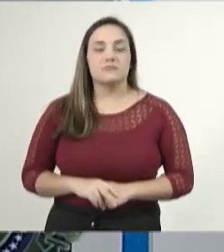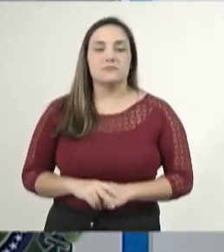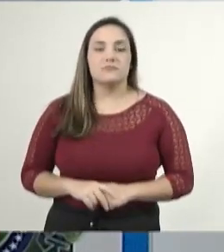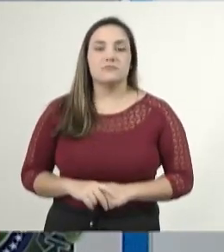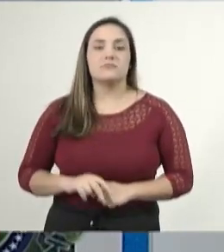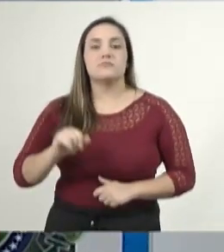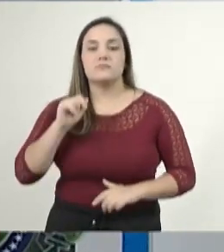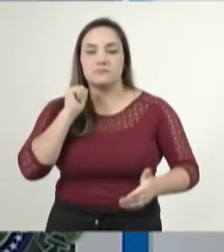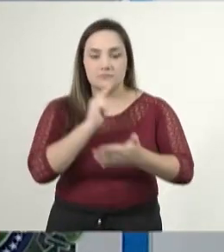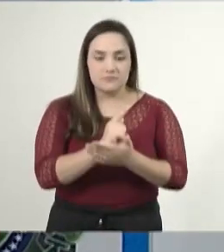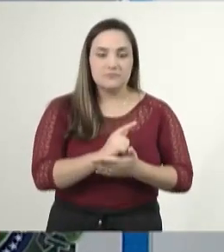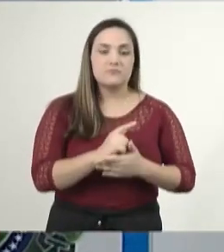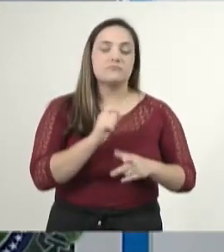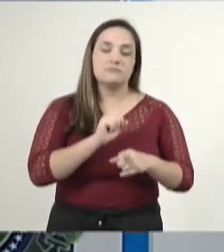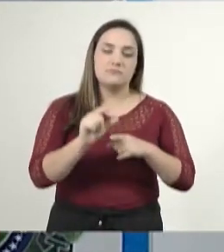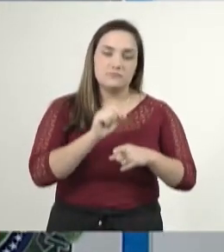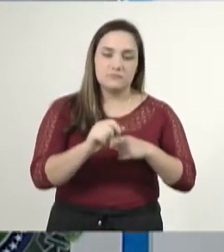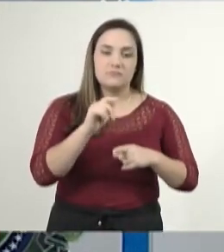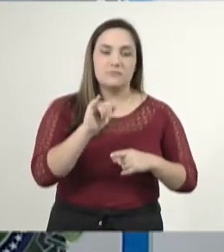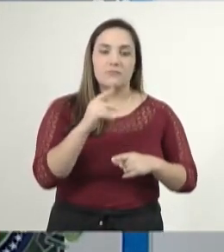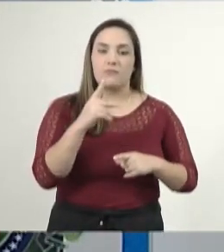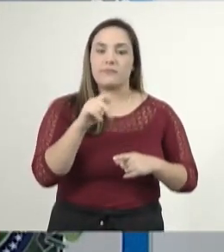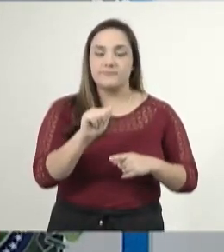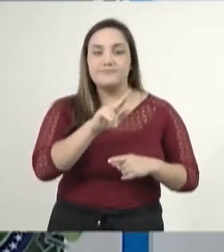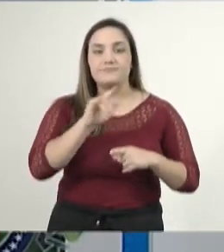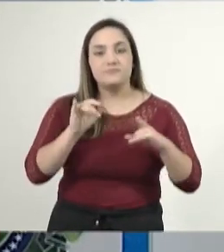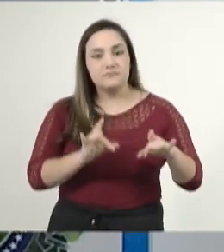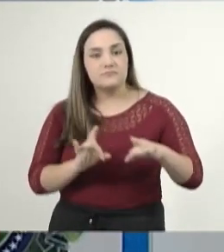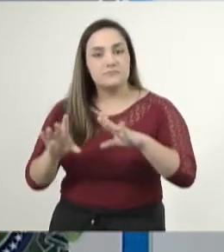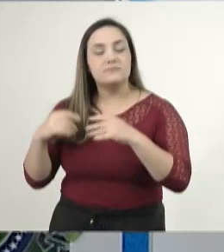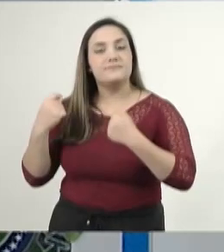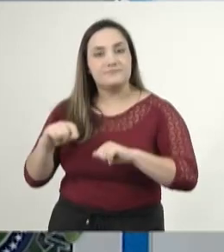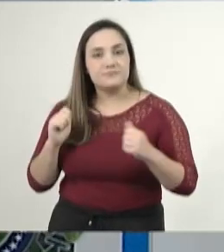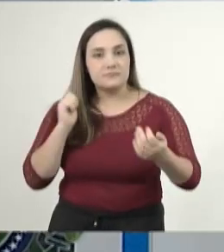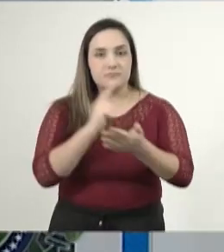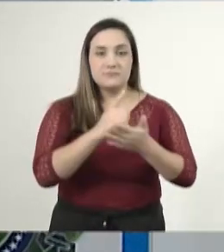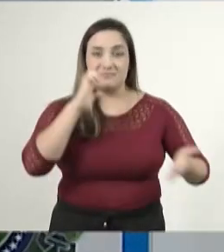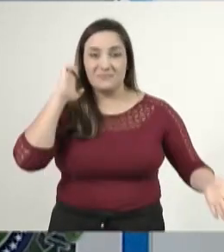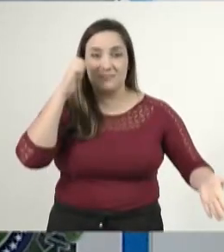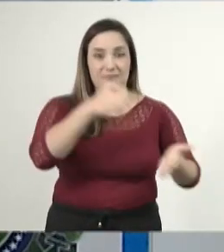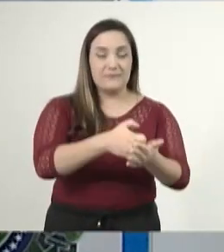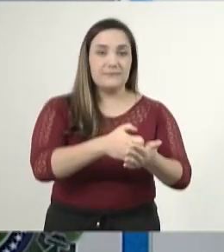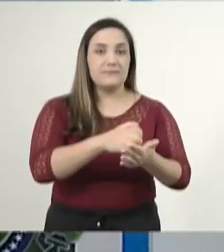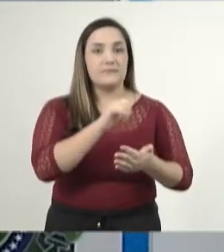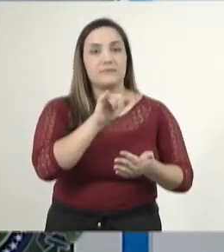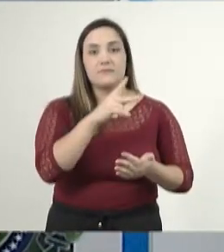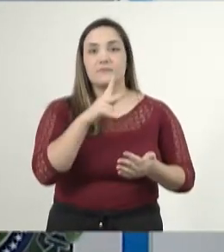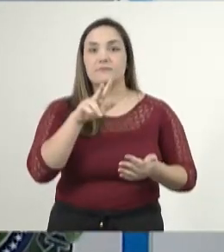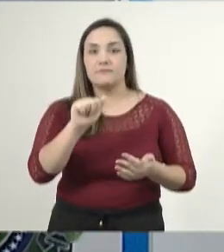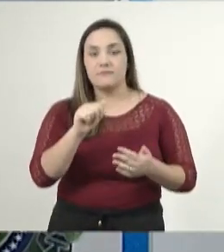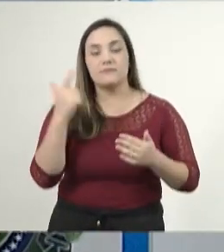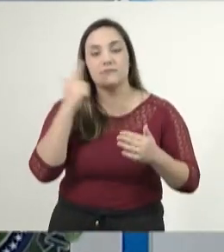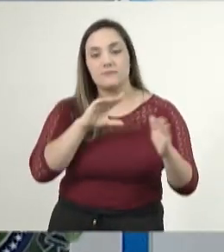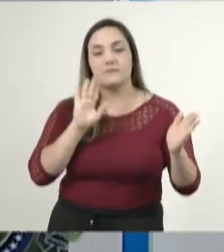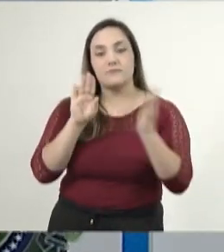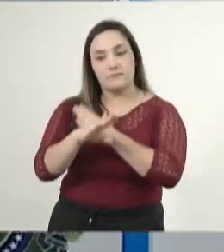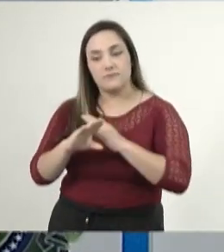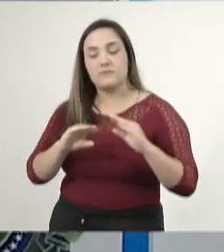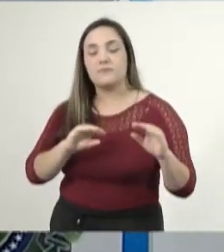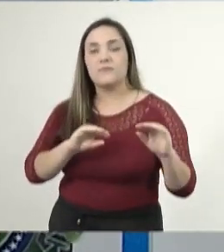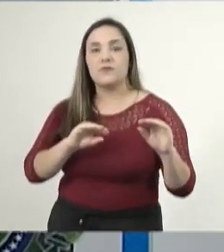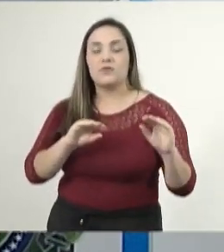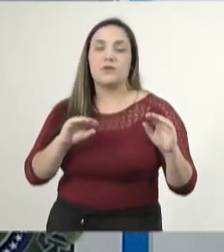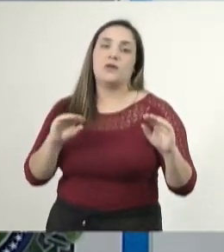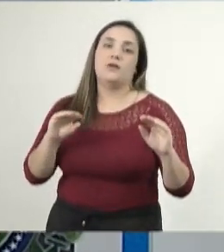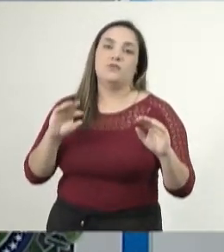pagando as parcelas de IPVA, por exemplo, vai fazer a venda, precisa fazer a quitação total desse débito para poder fazer a transferência. O deputado